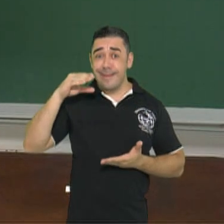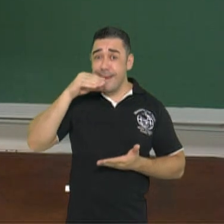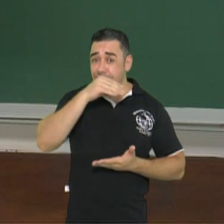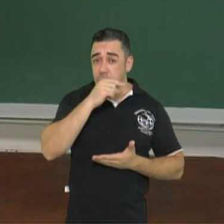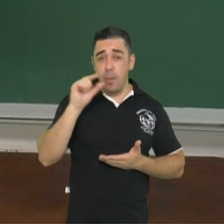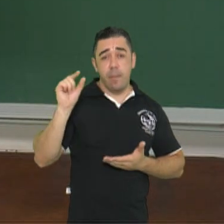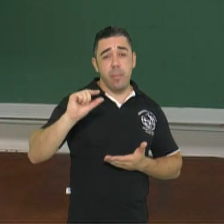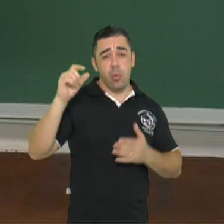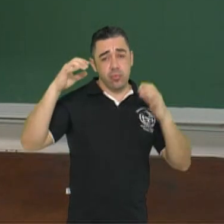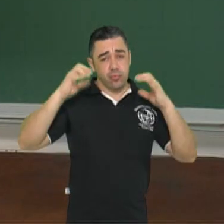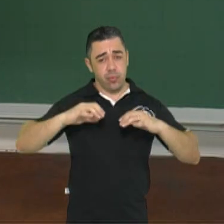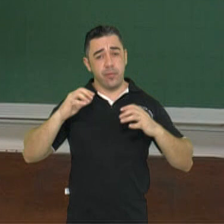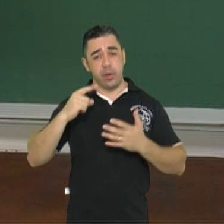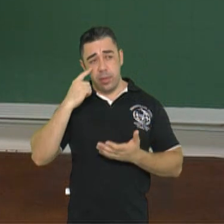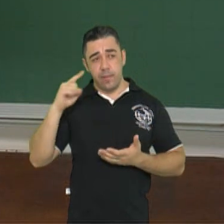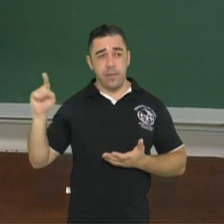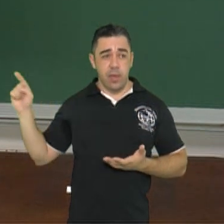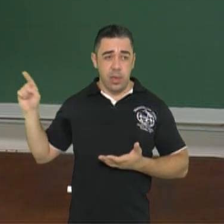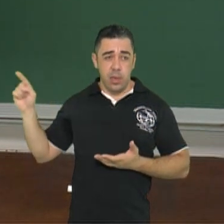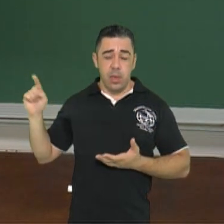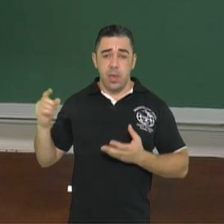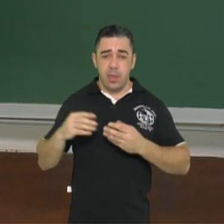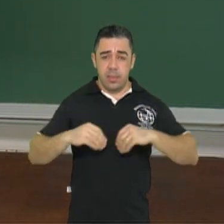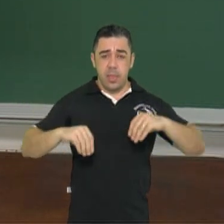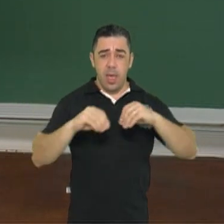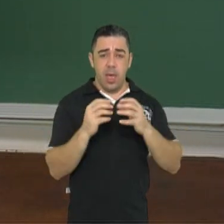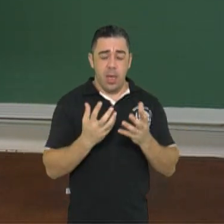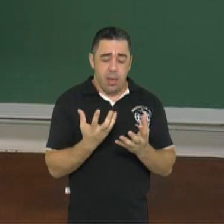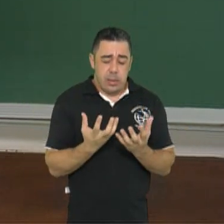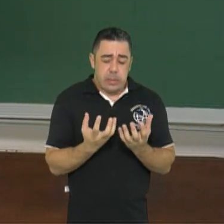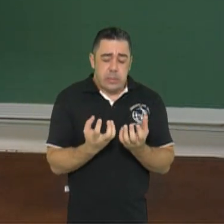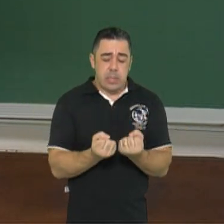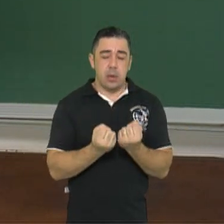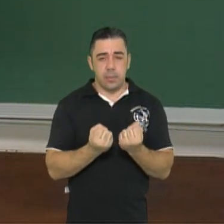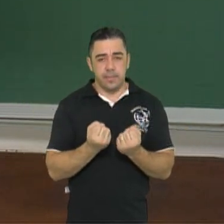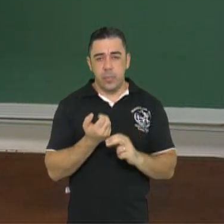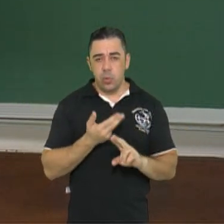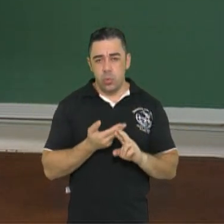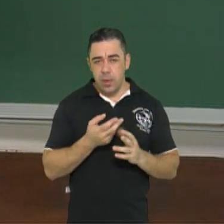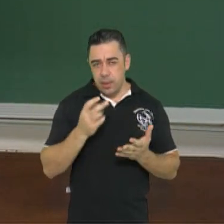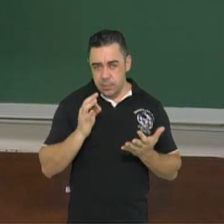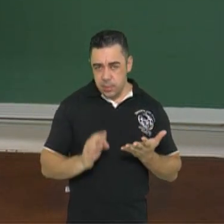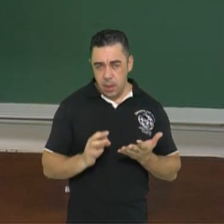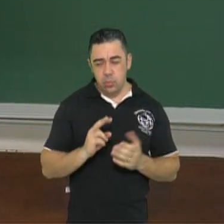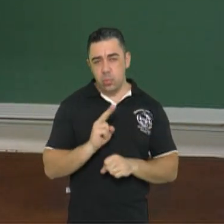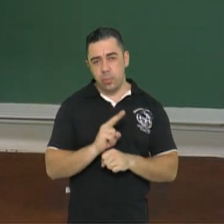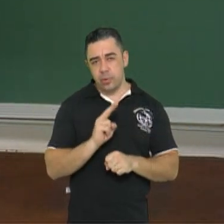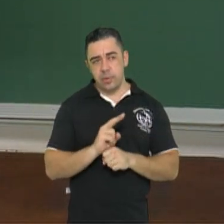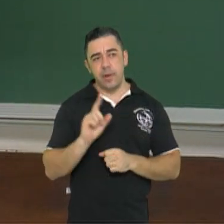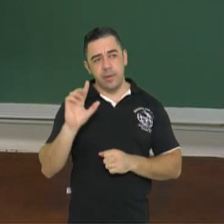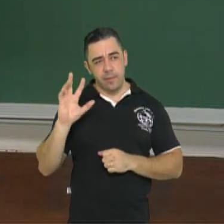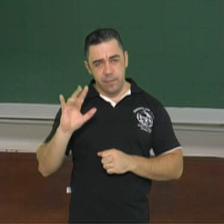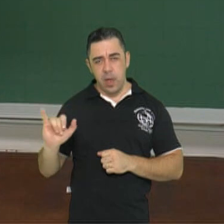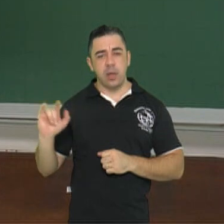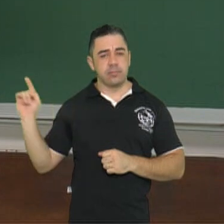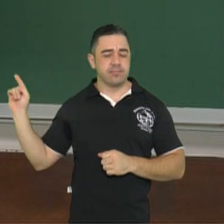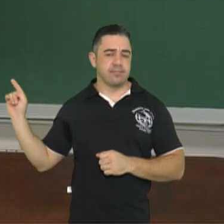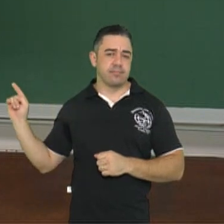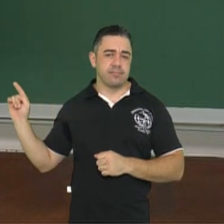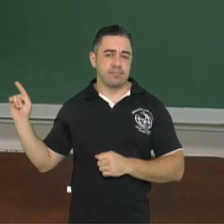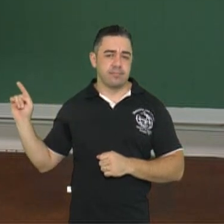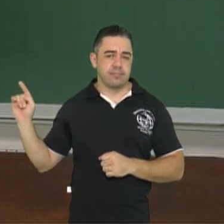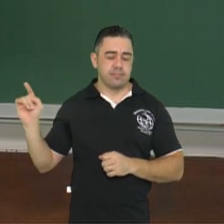pouca chuva, né? Então a gente está vendo aqui que o solo, se ele não for usado do jeito certo, se ele não for preservado, ele vai ficando cada